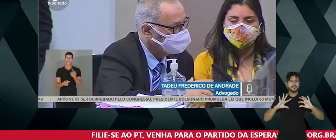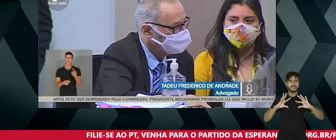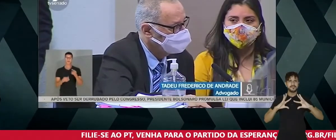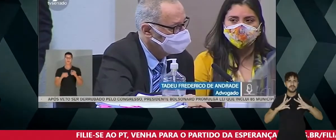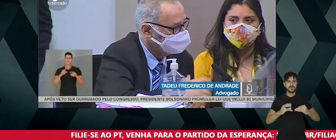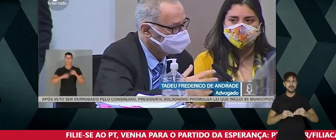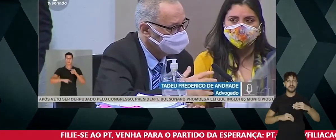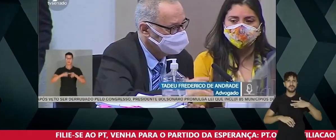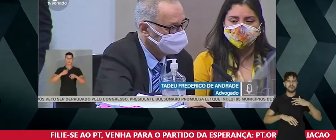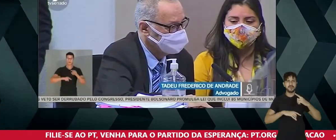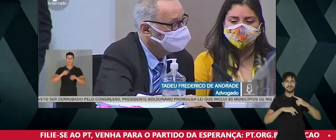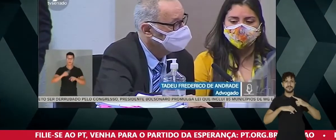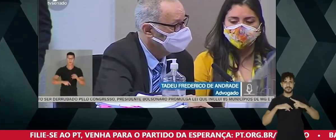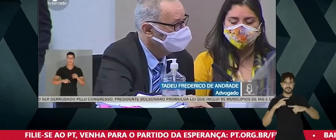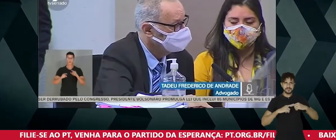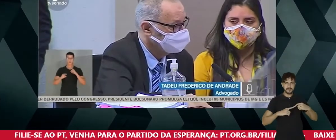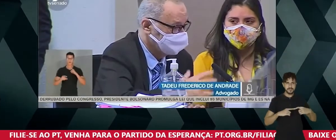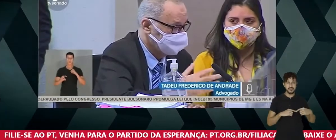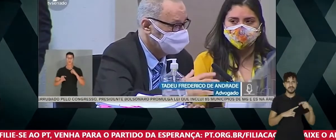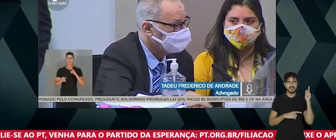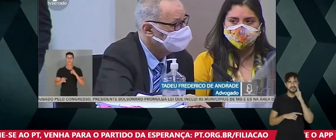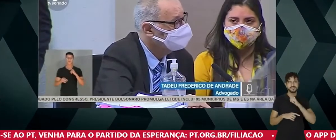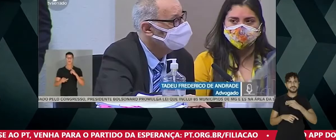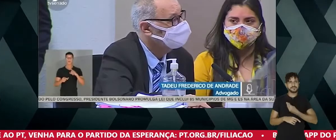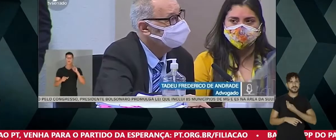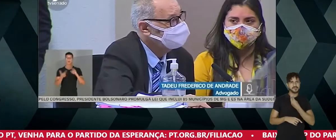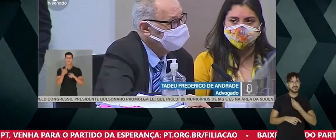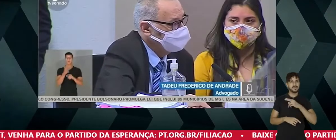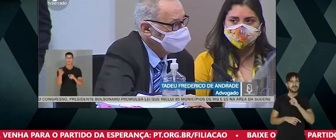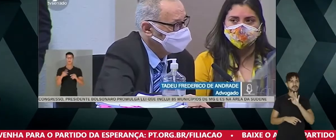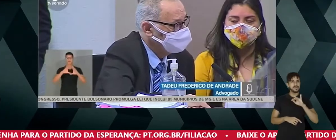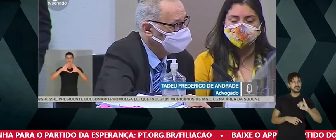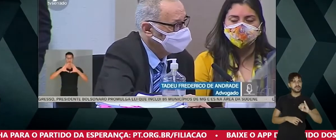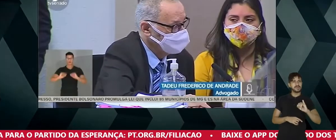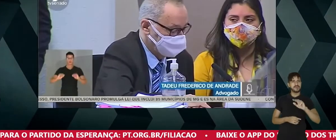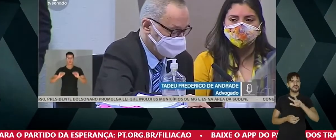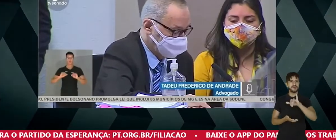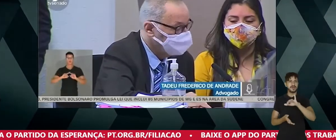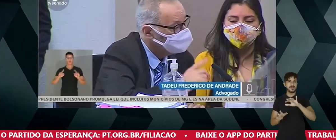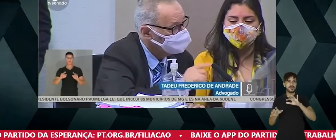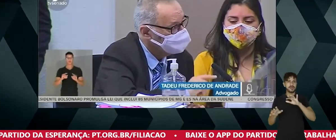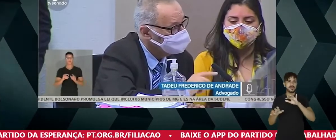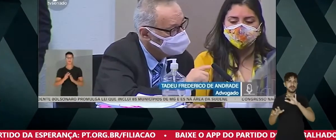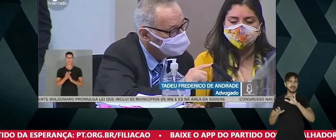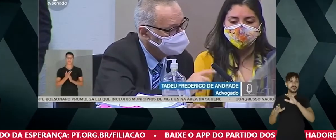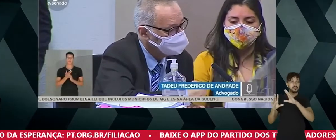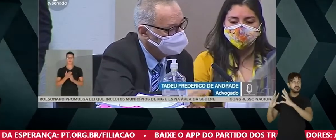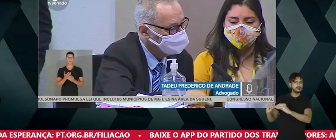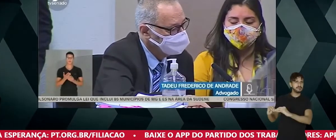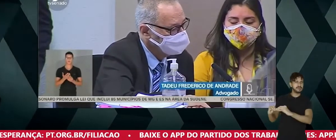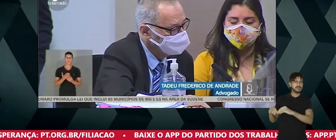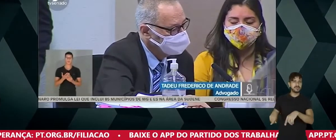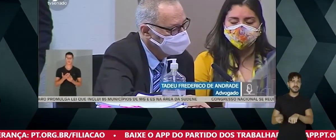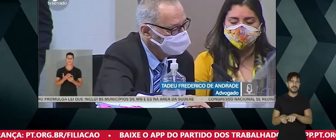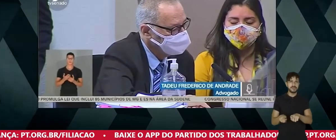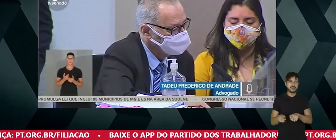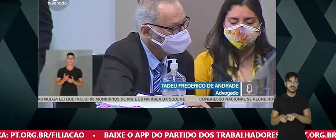equipamentos de sobrevivência na UTI senão desligados inclusive